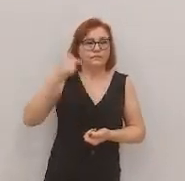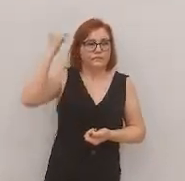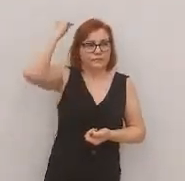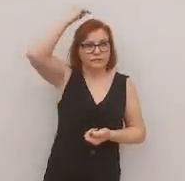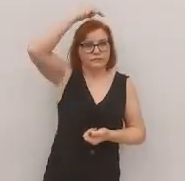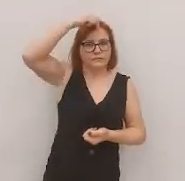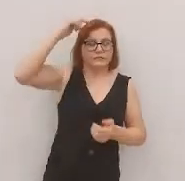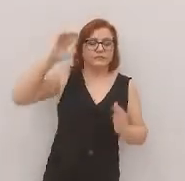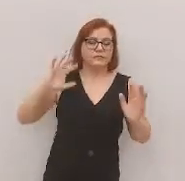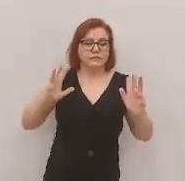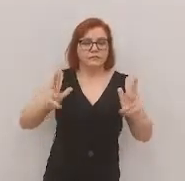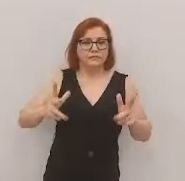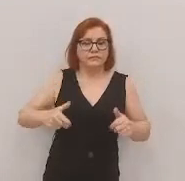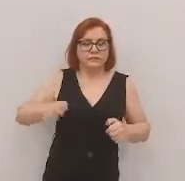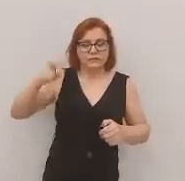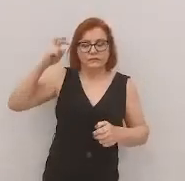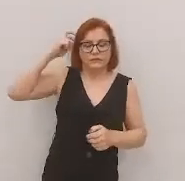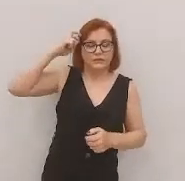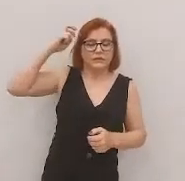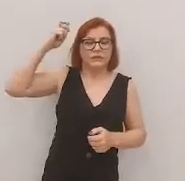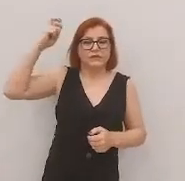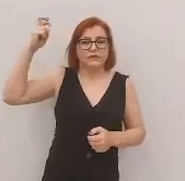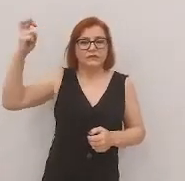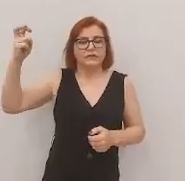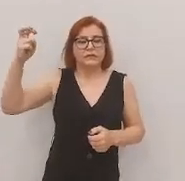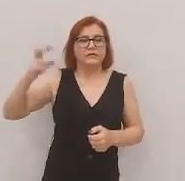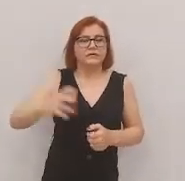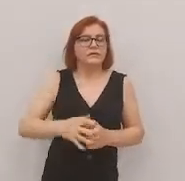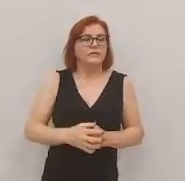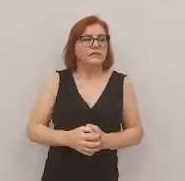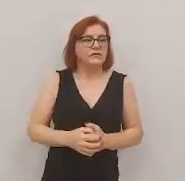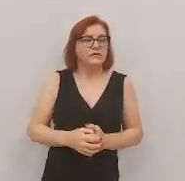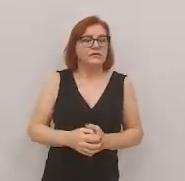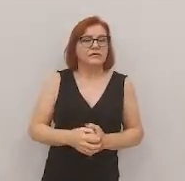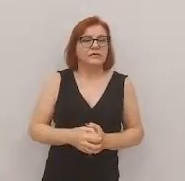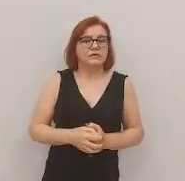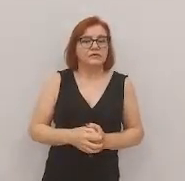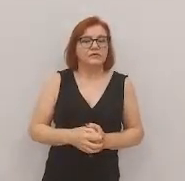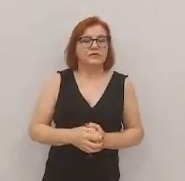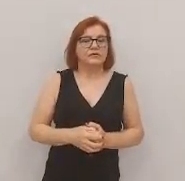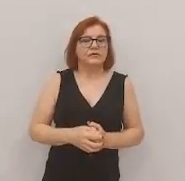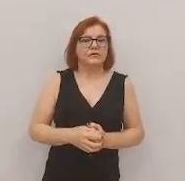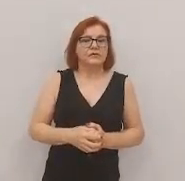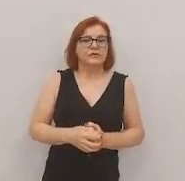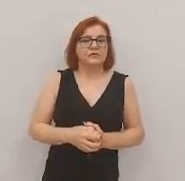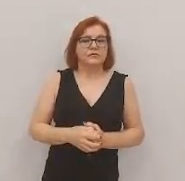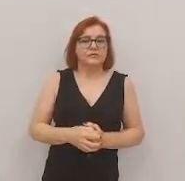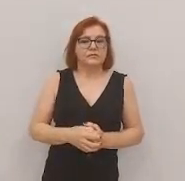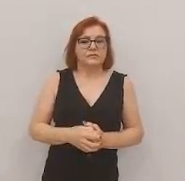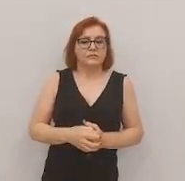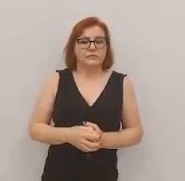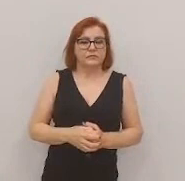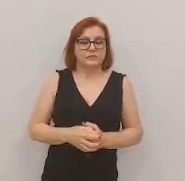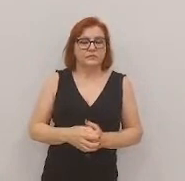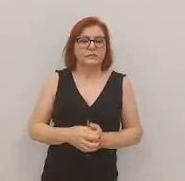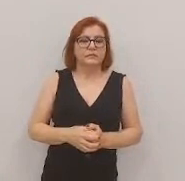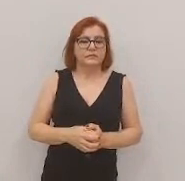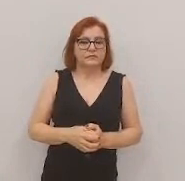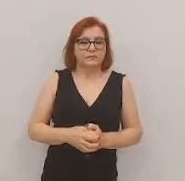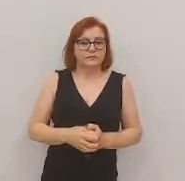né, a sua sabedoria, né, nessas coisas em que Ele